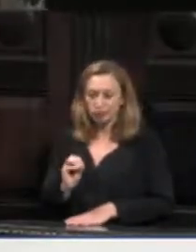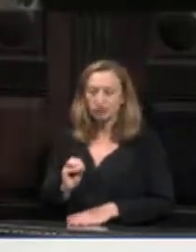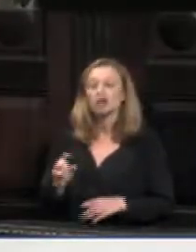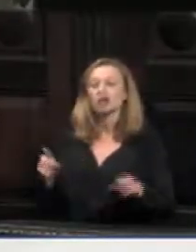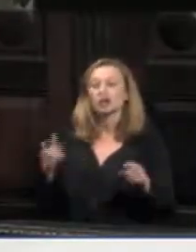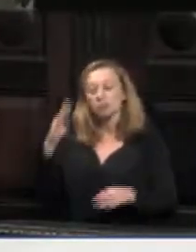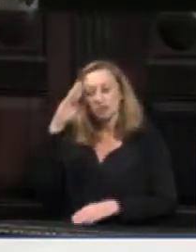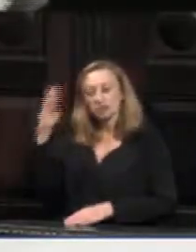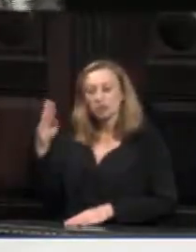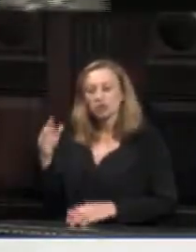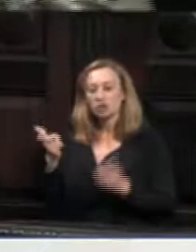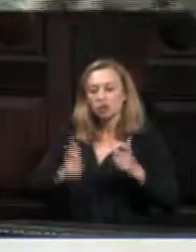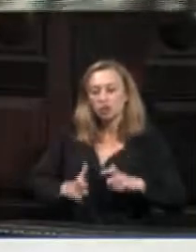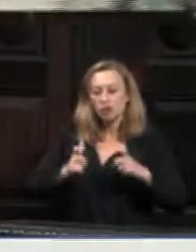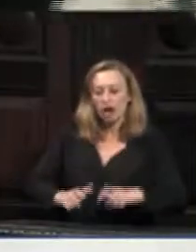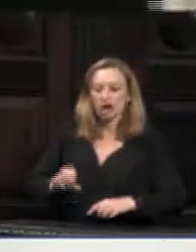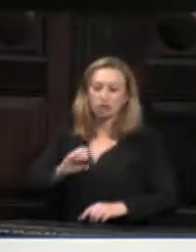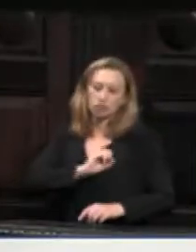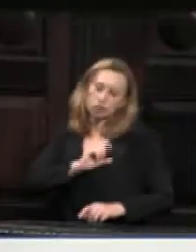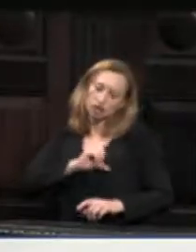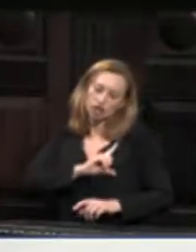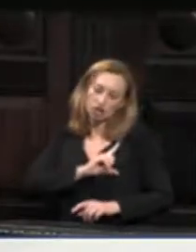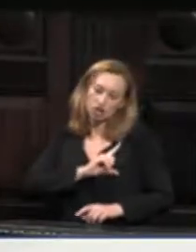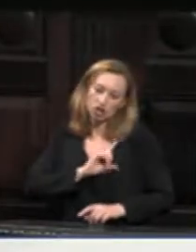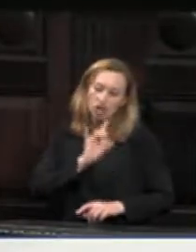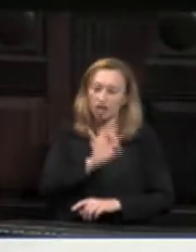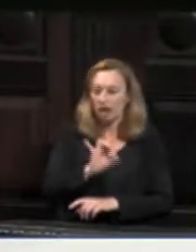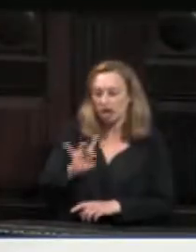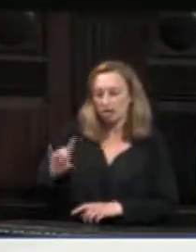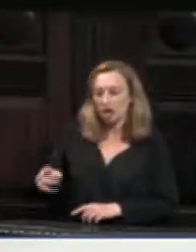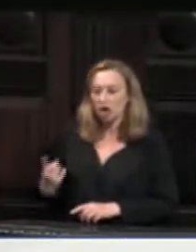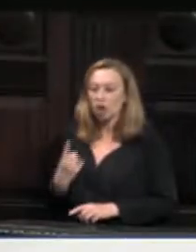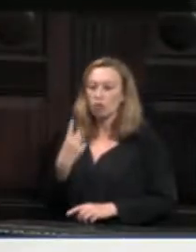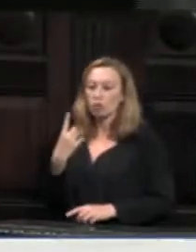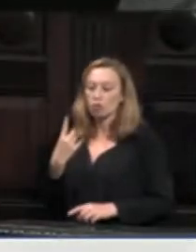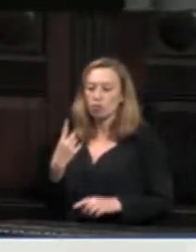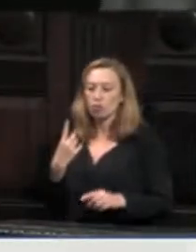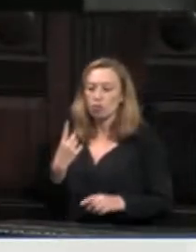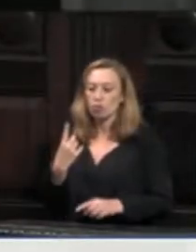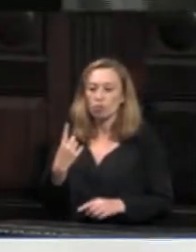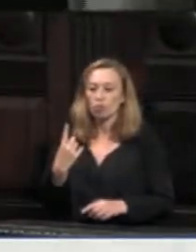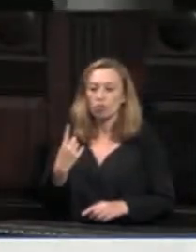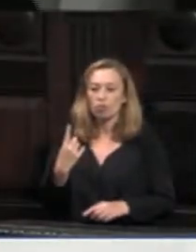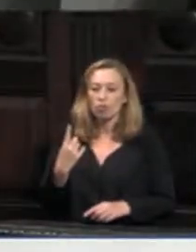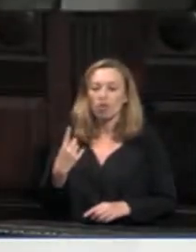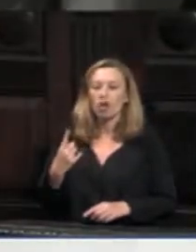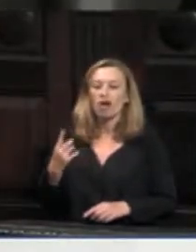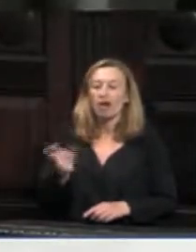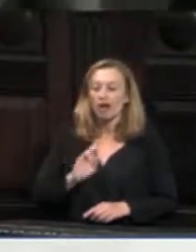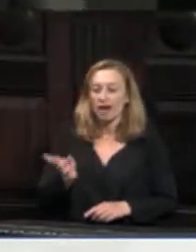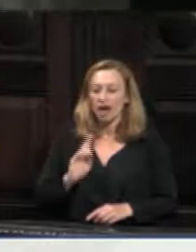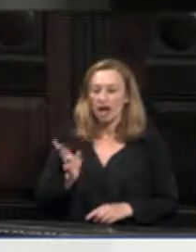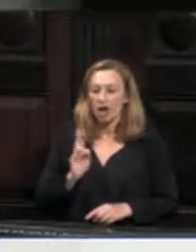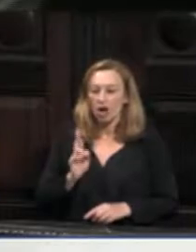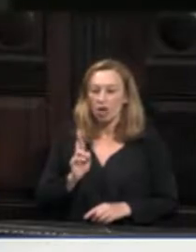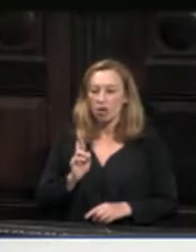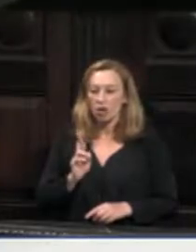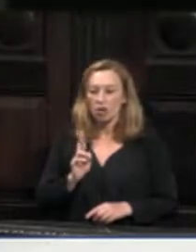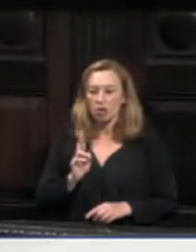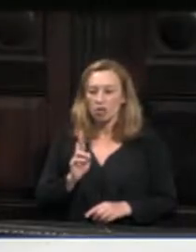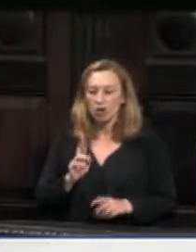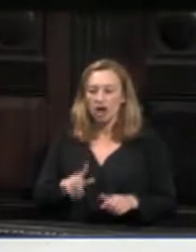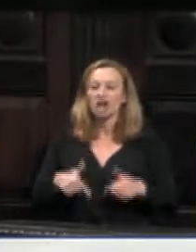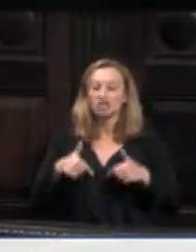Caxias. A pesquisa é bem clara, cada R$1 investido em saneamento se deixa de gastar R$4